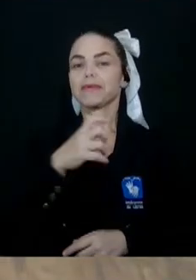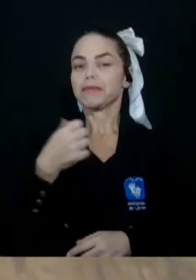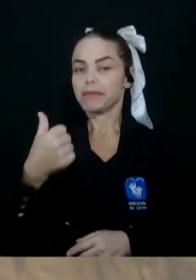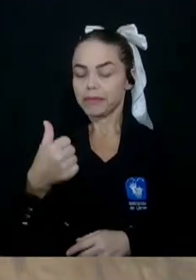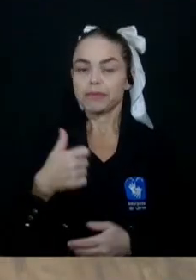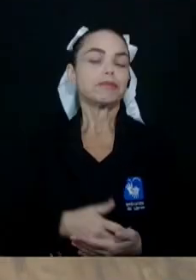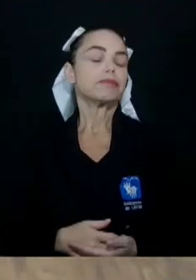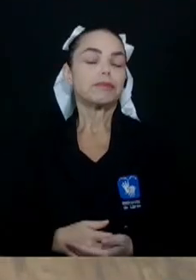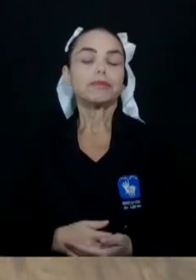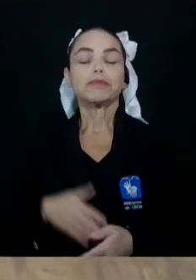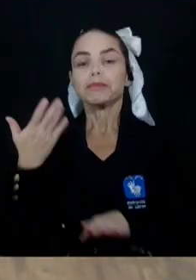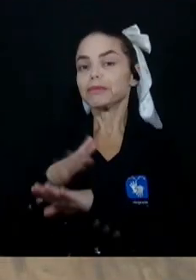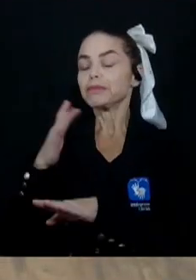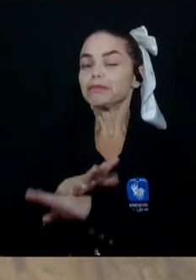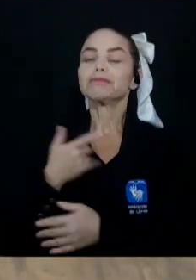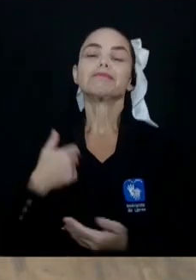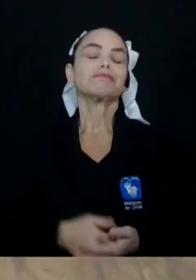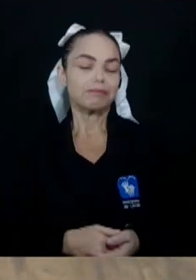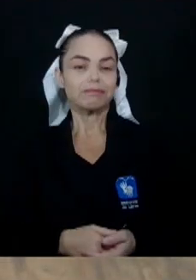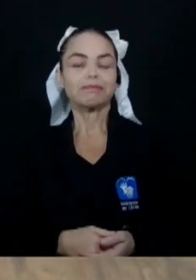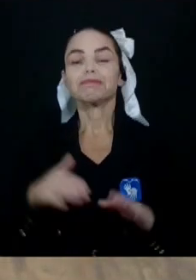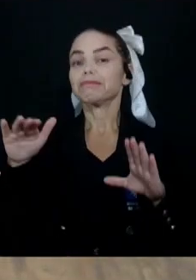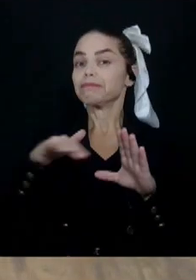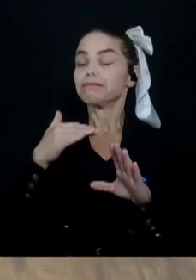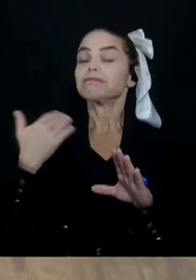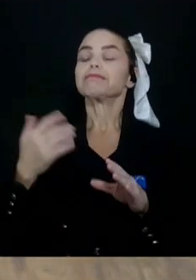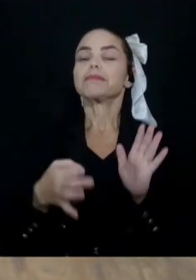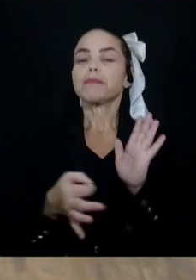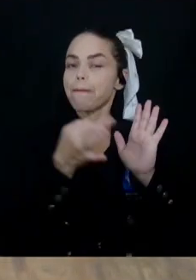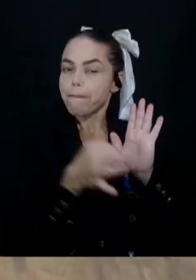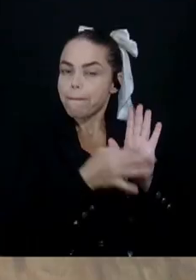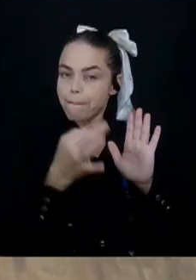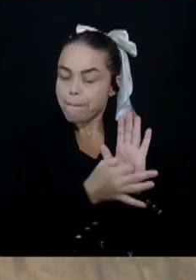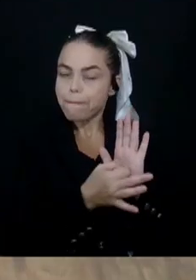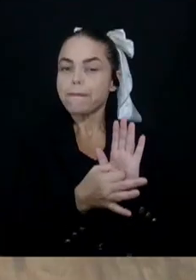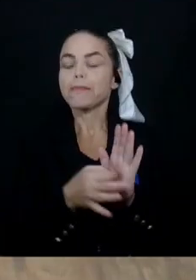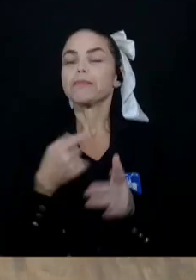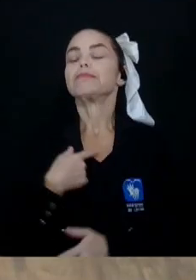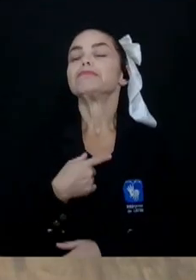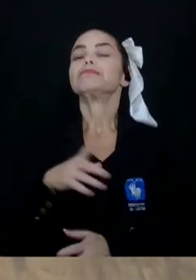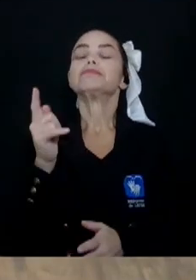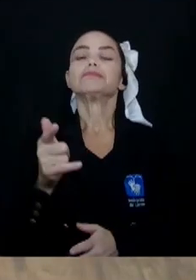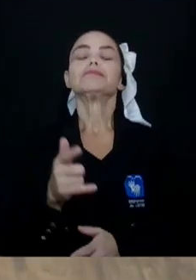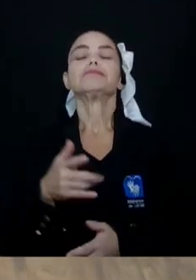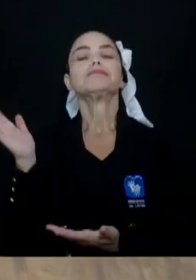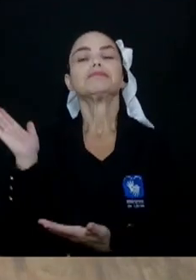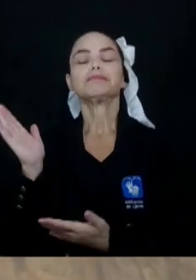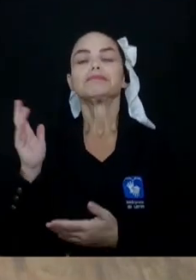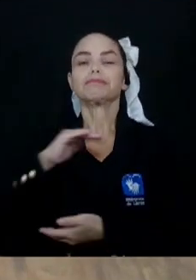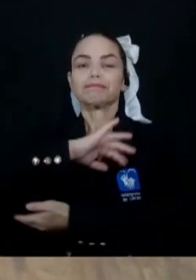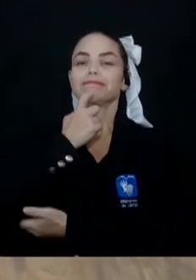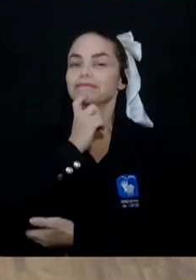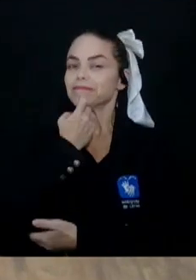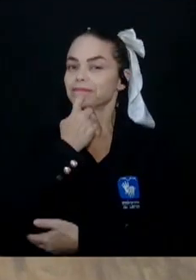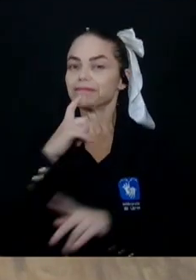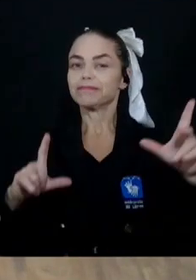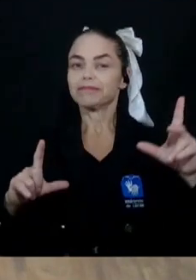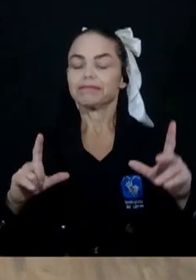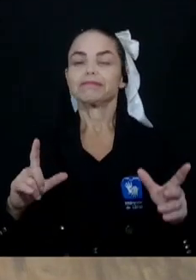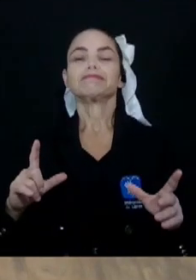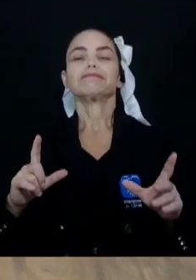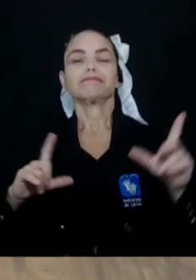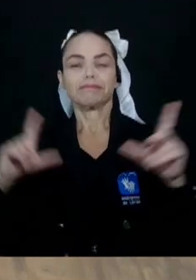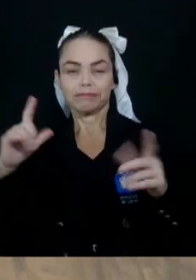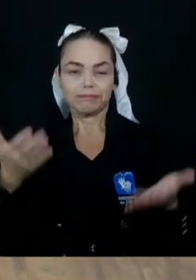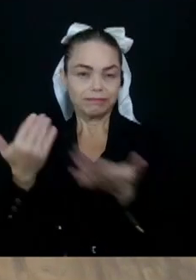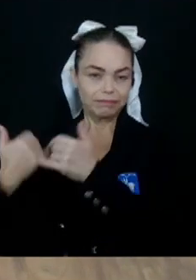com a gente, mande a sua sugestão, a sua opinião para a redação da TV Câmara Campinas. Quer que a gente vai no seu bairro? Tem uma